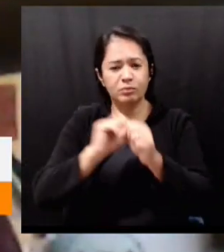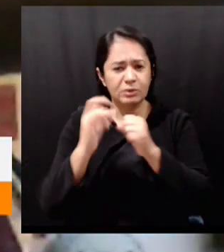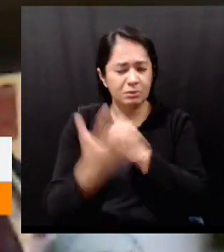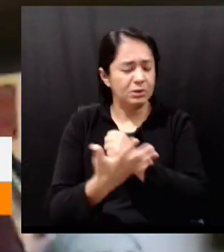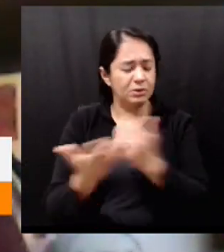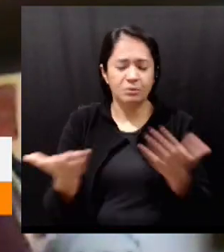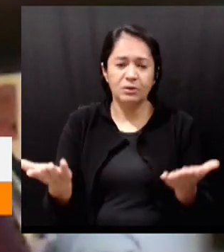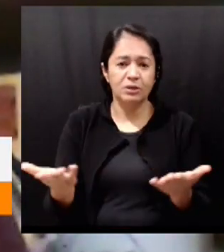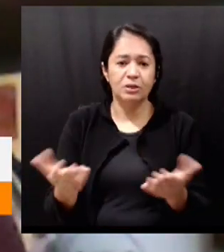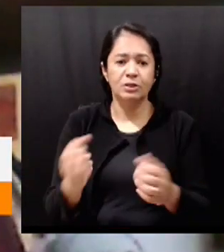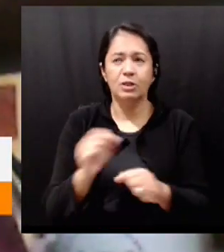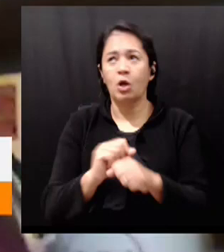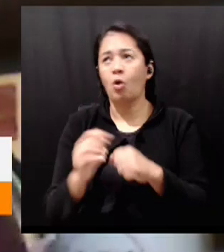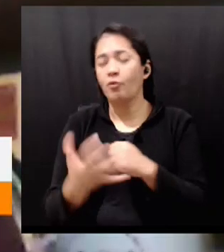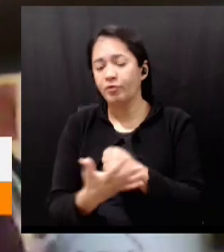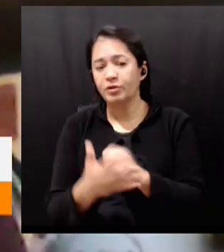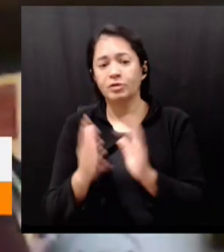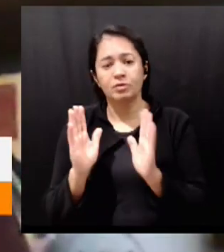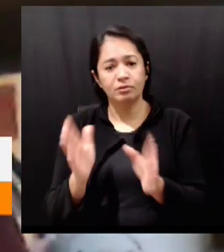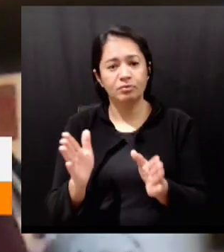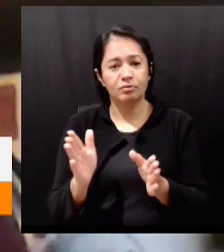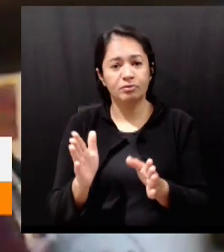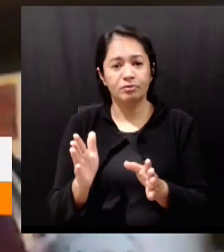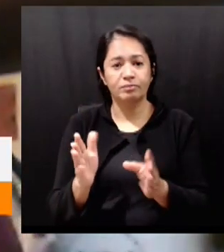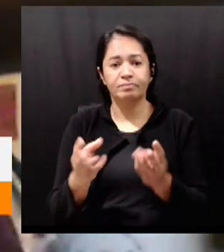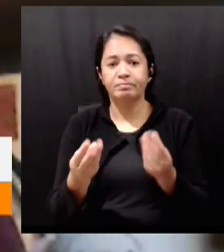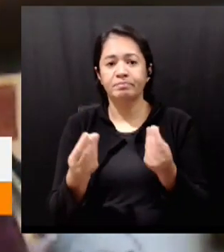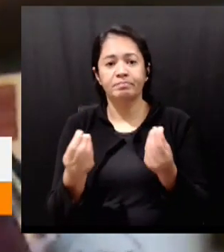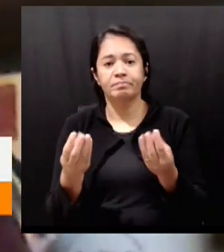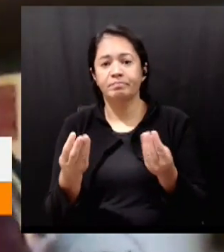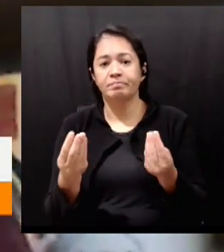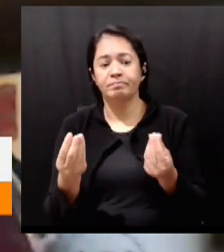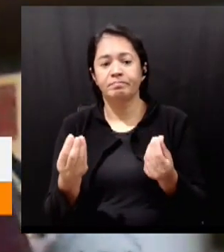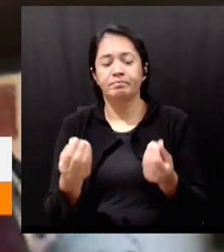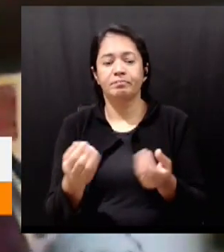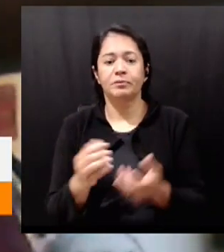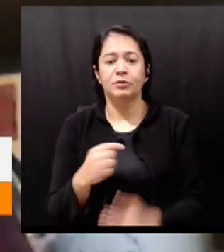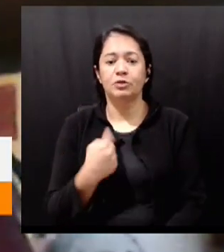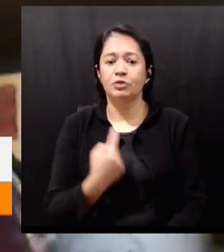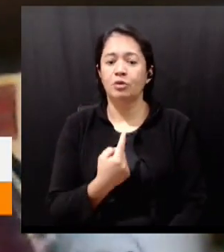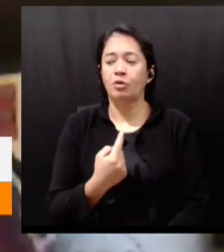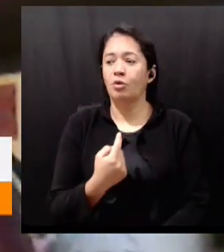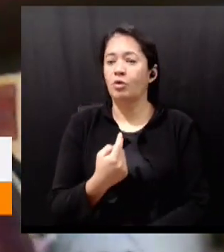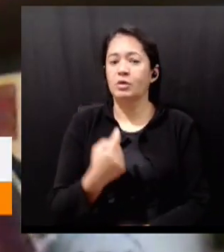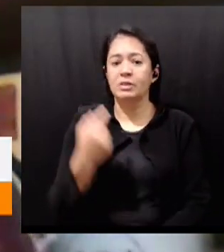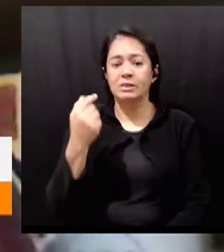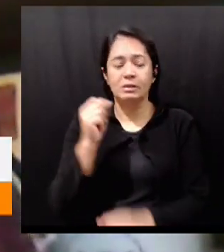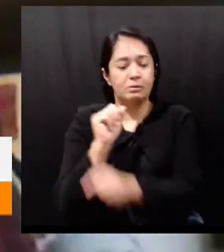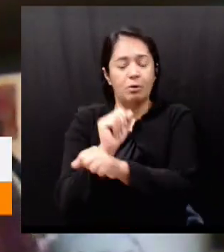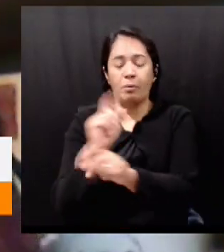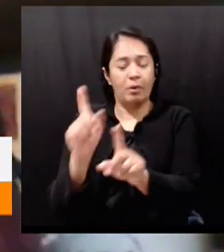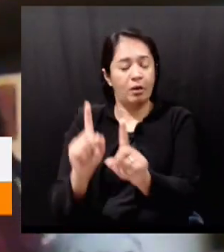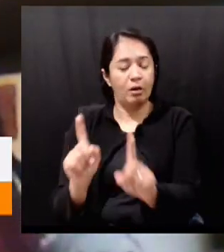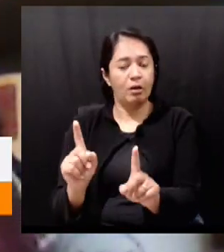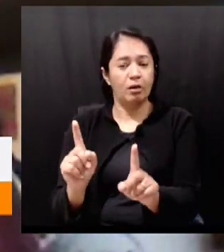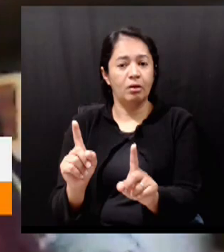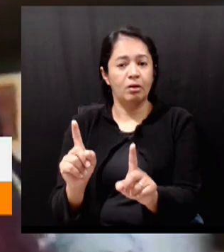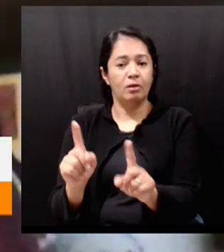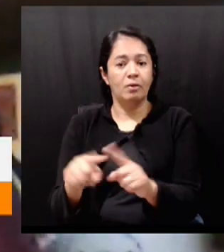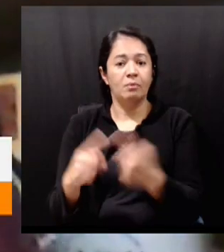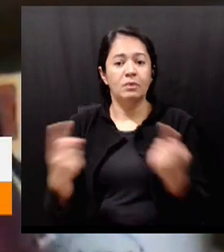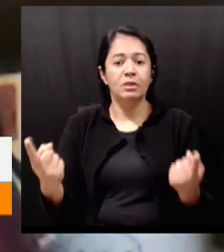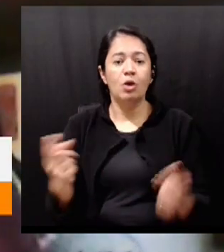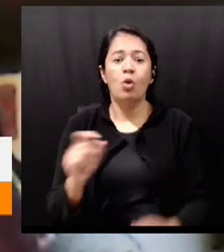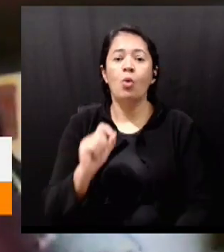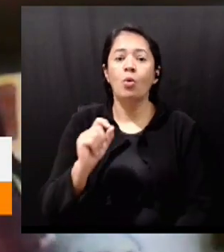Covid, que foi algo assim que a gente não estava esperando, tal. E o que que eu